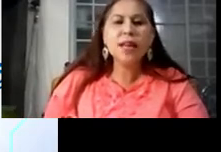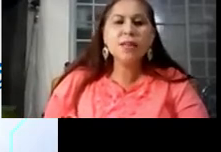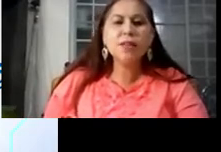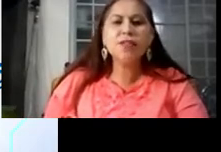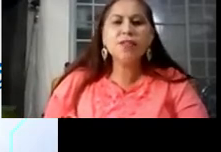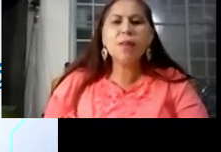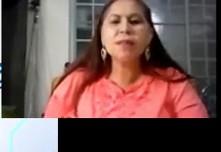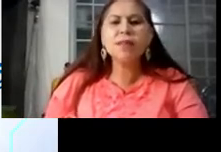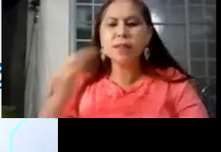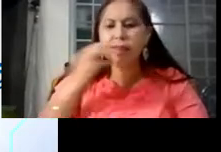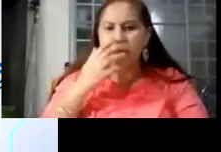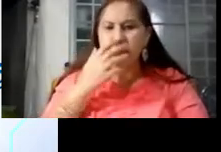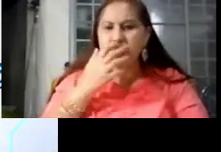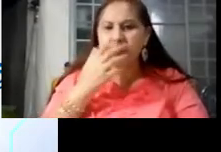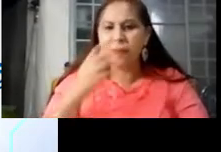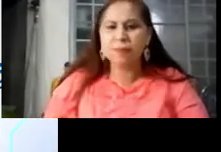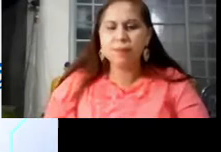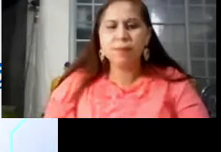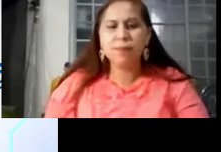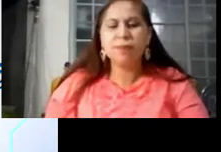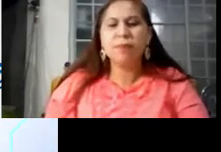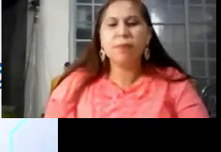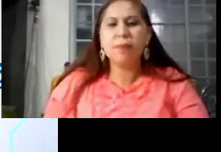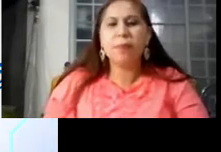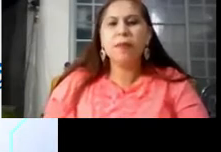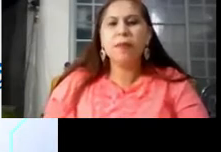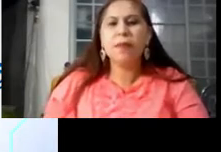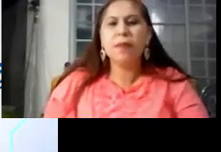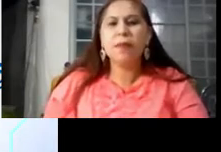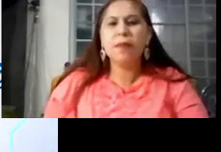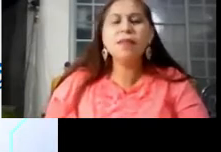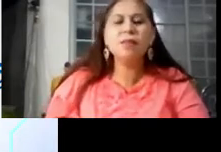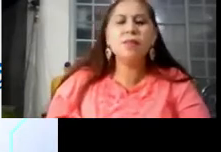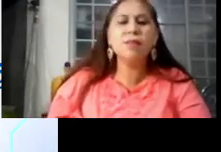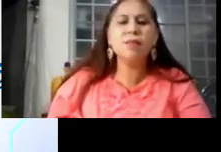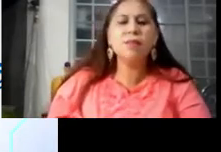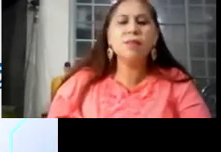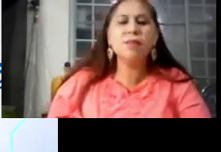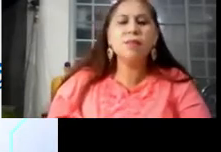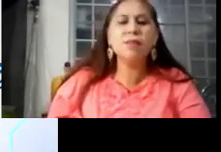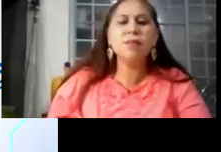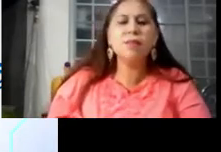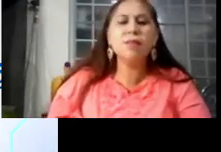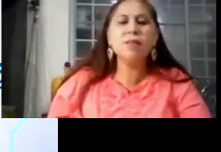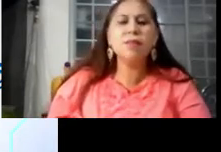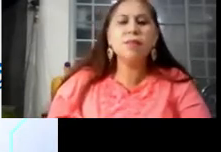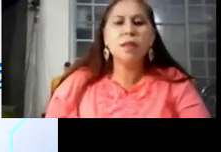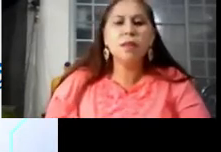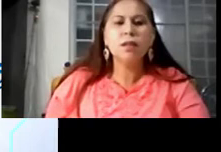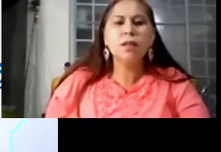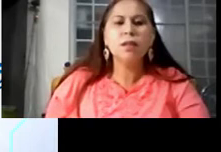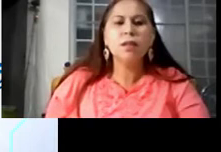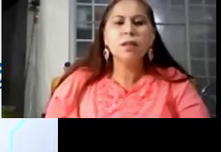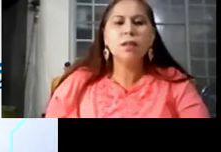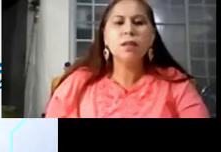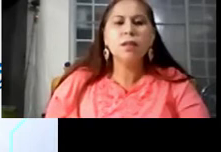de formação de sinais. Tá certo. Só um minuto de novo. Tá passando o slide para você achar, viu?